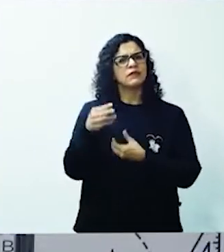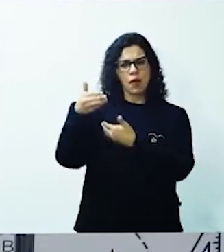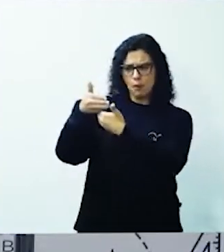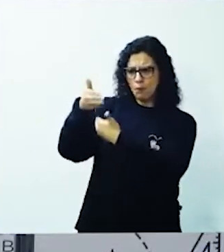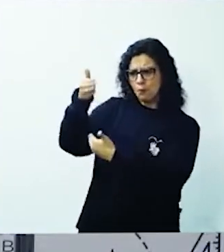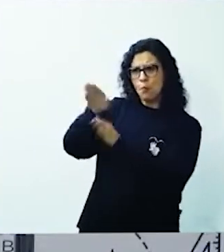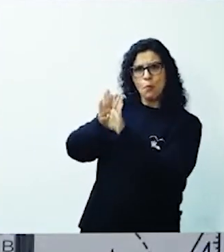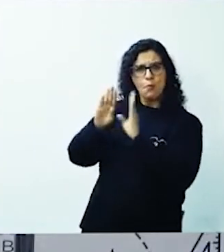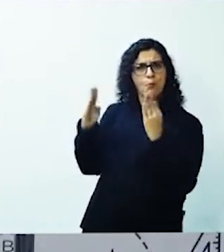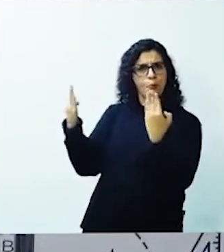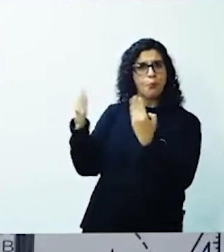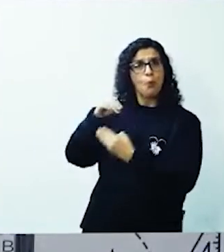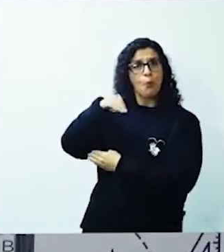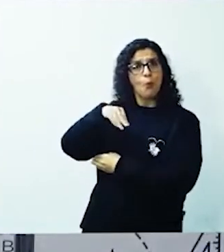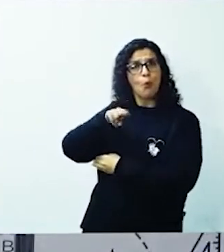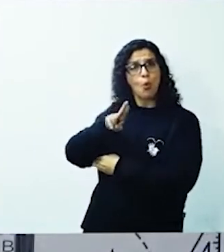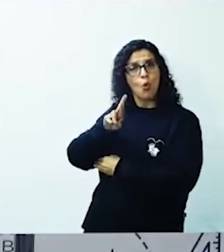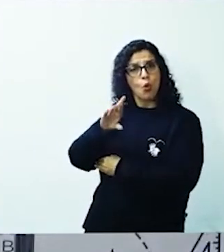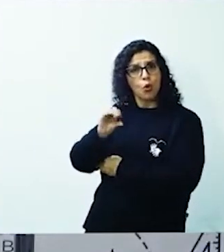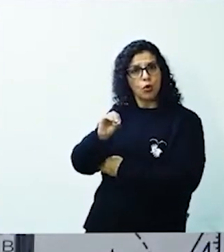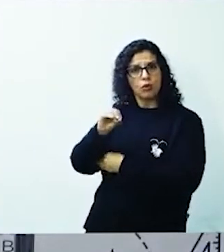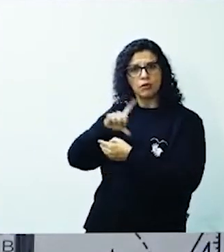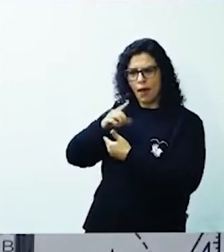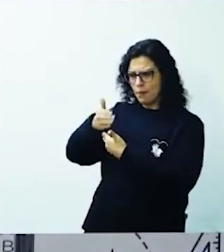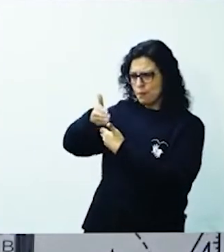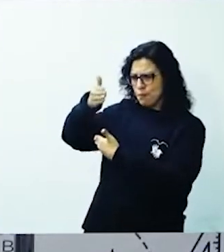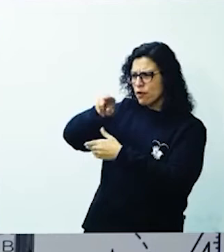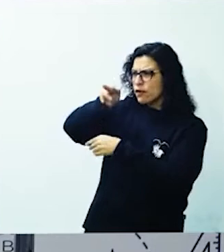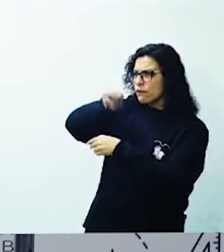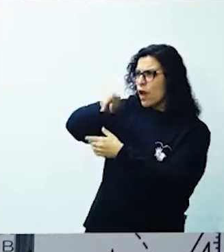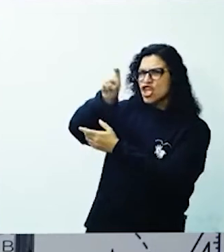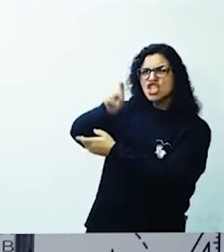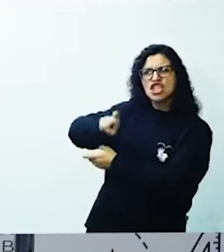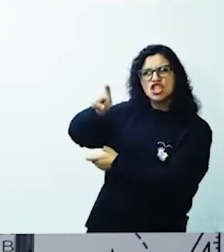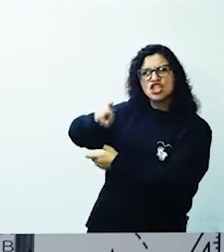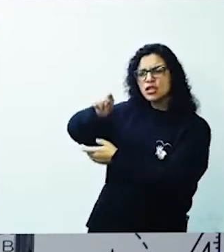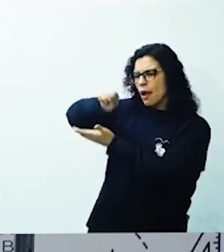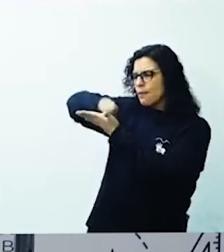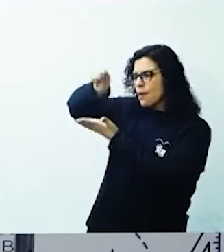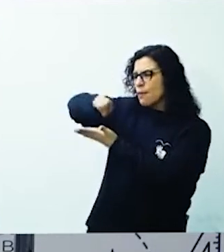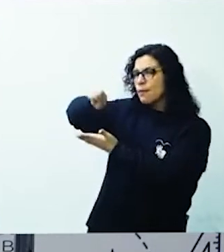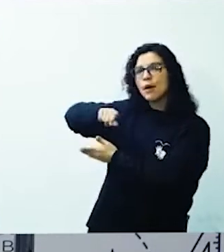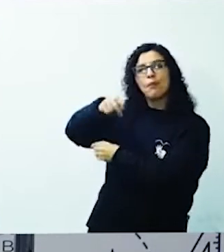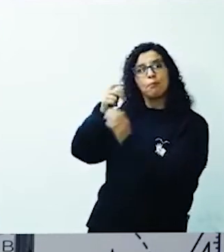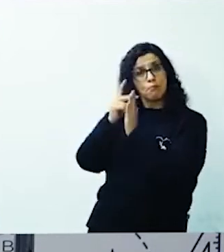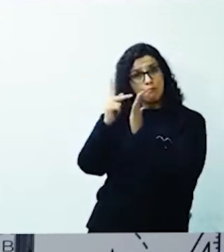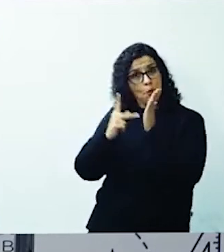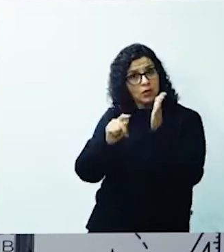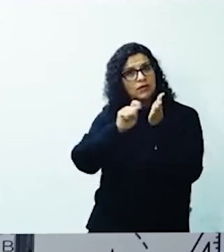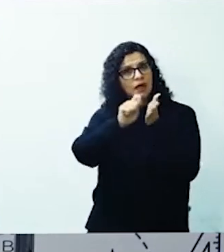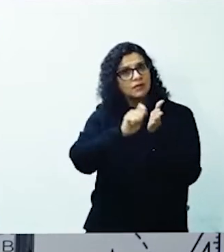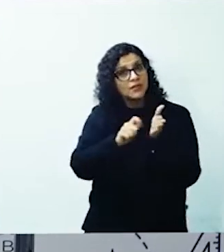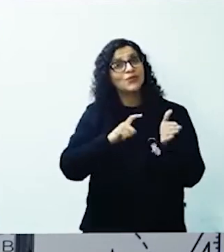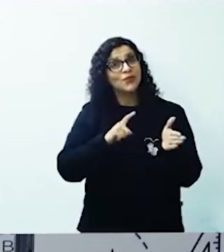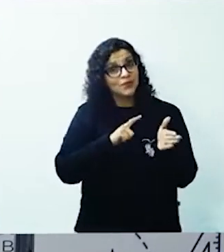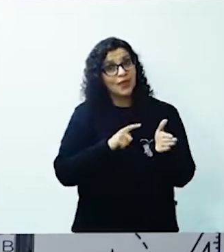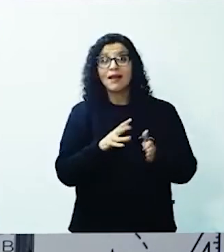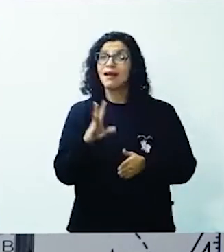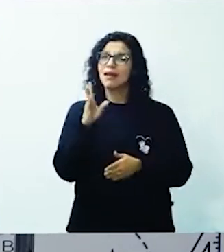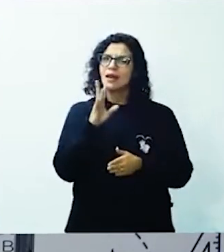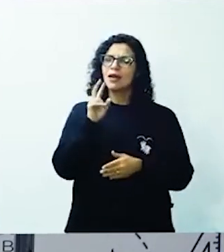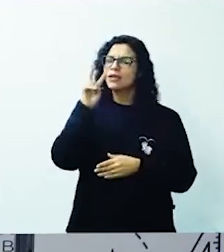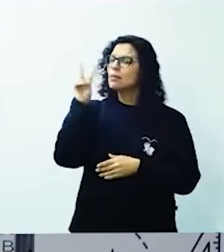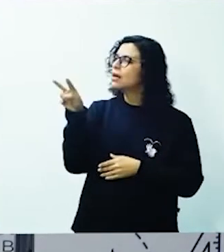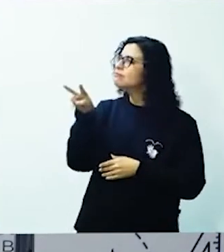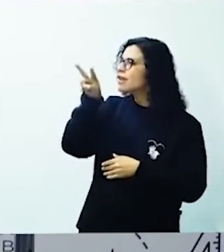quê? Você vai ver que em alguns muros, em alguns locais, nós temos os poemas escritos. Não é bacana isso? Olha como a